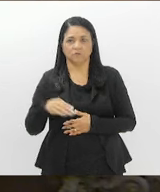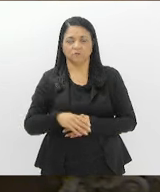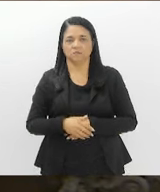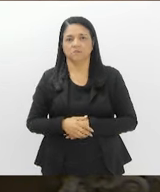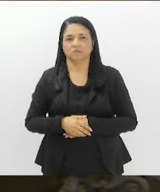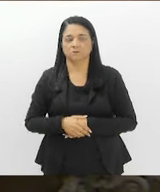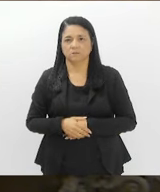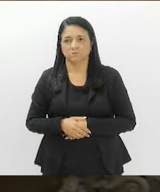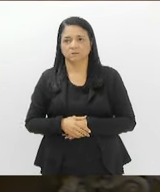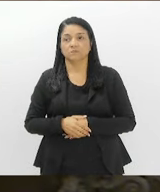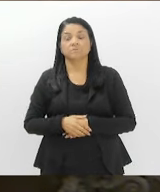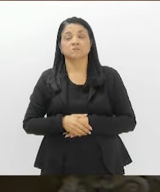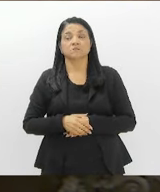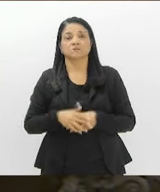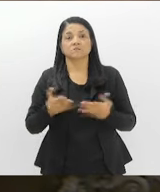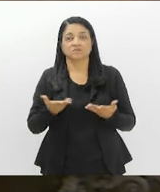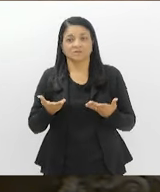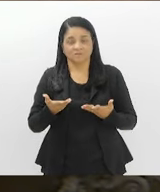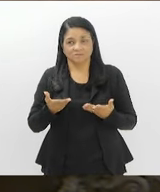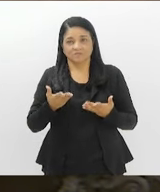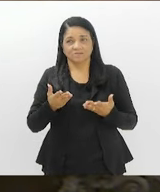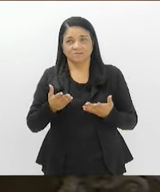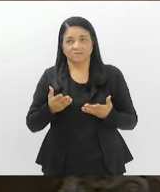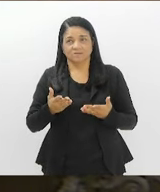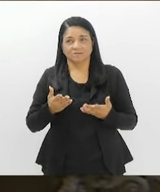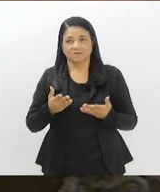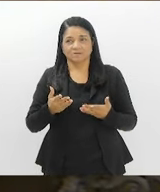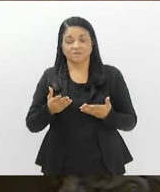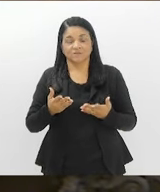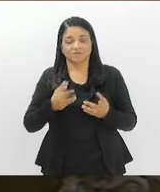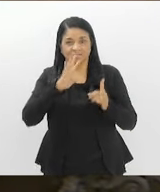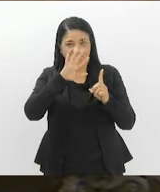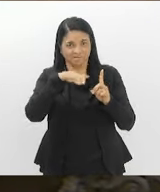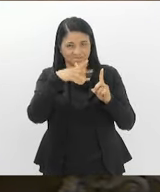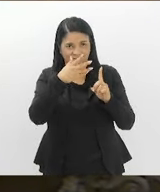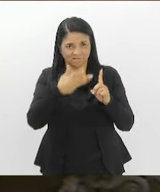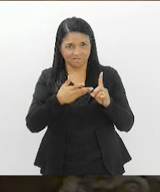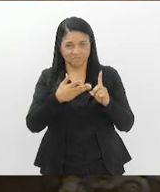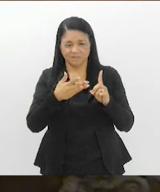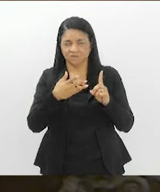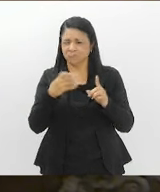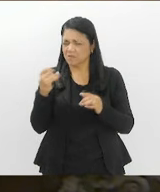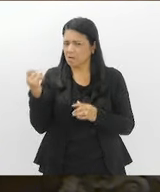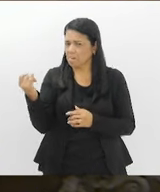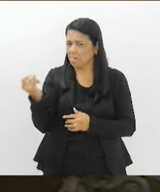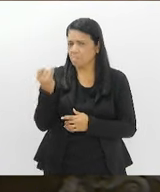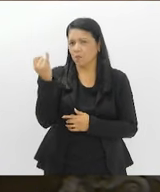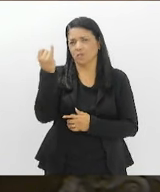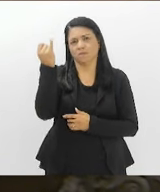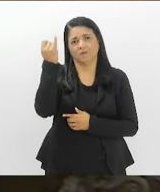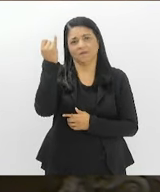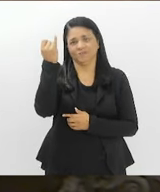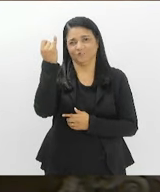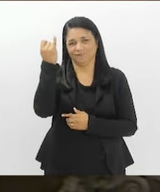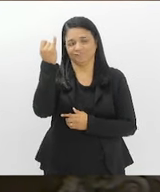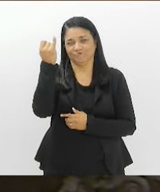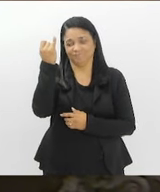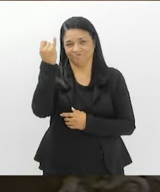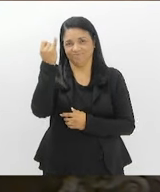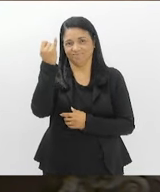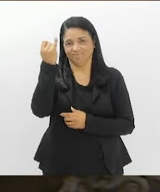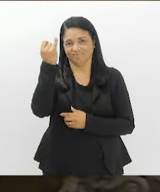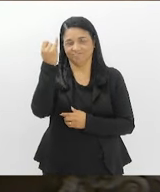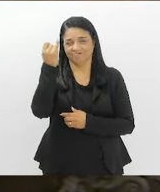A cerimônia de hoje é uma das mais importantes, é mais uma importante